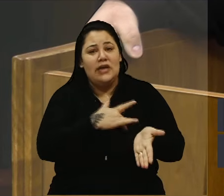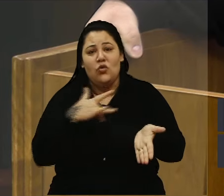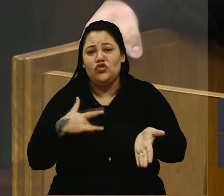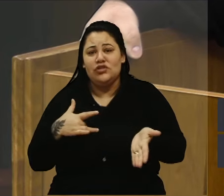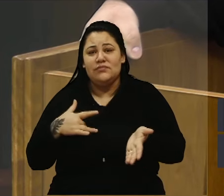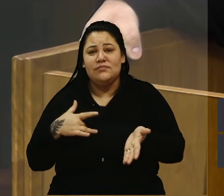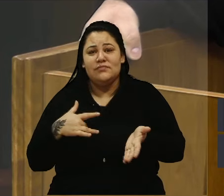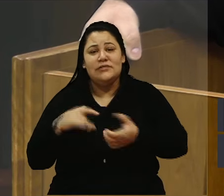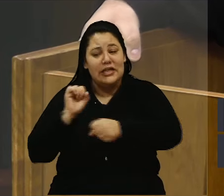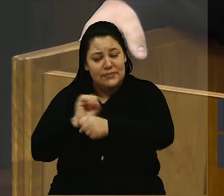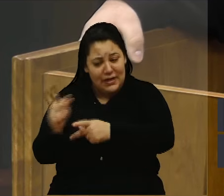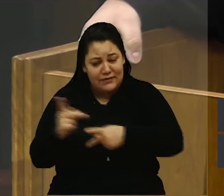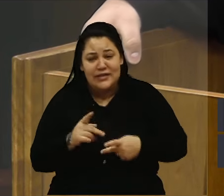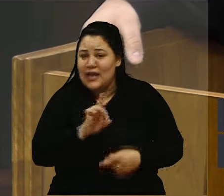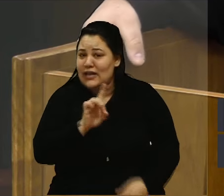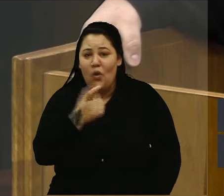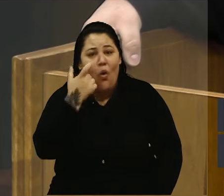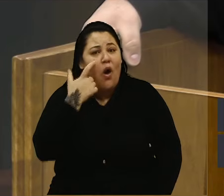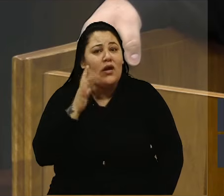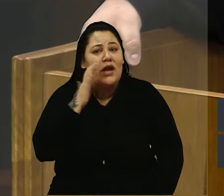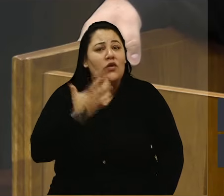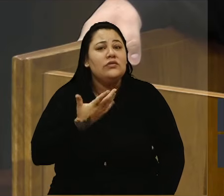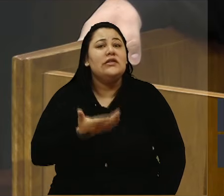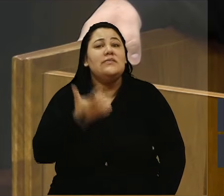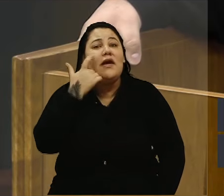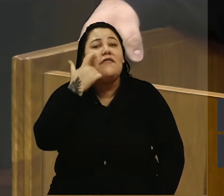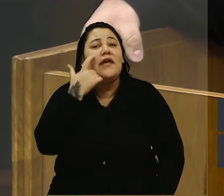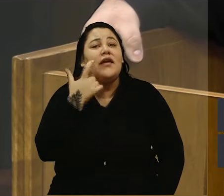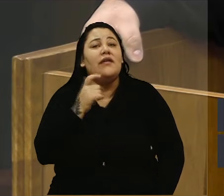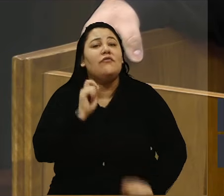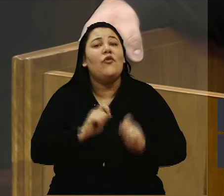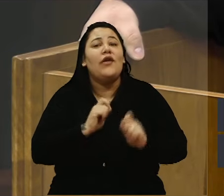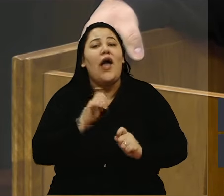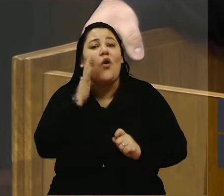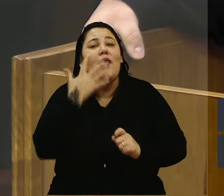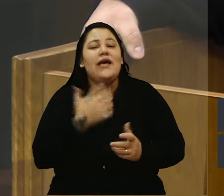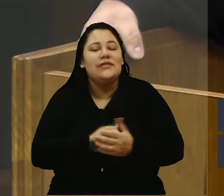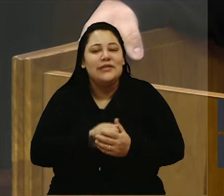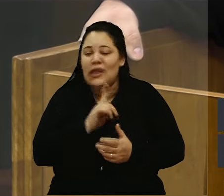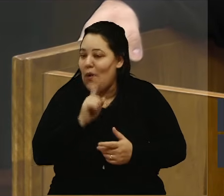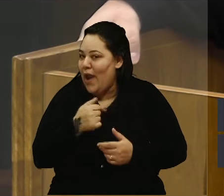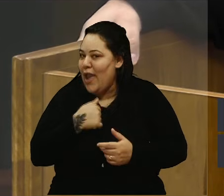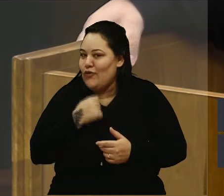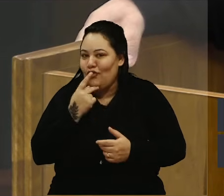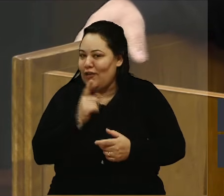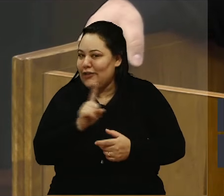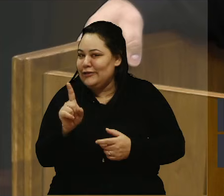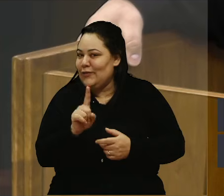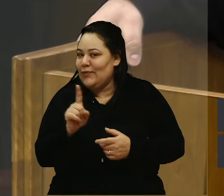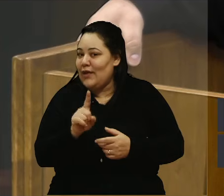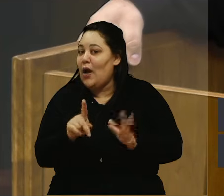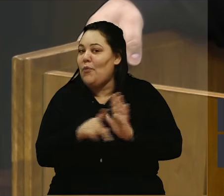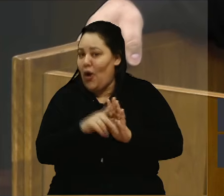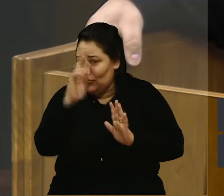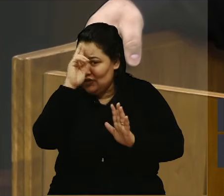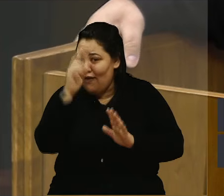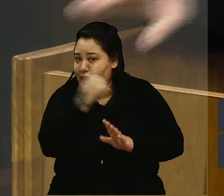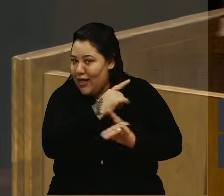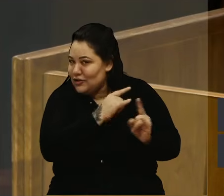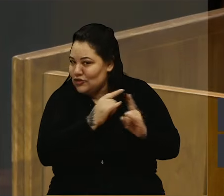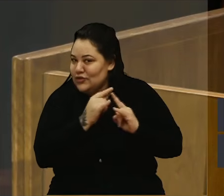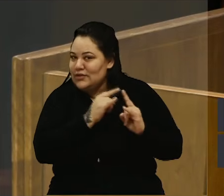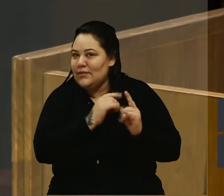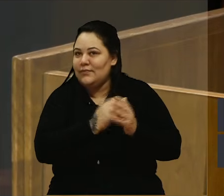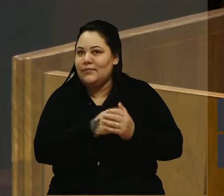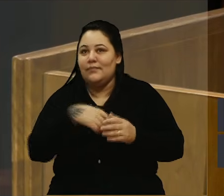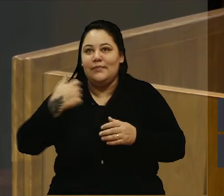dele lá na UPA Zona Norte para ver a situação que está. Não sei o que estou falando, é o próprio diretor do IDEAS. Né? Então, às vezes, sair do